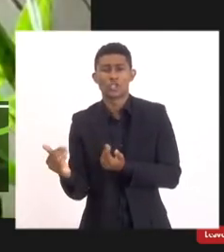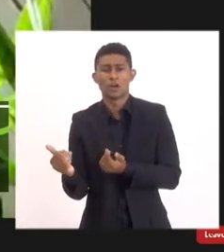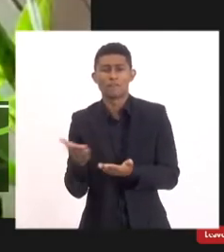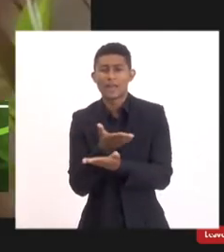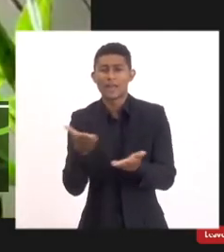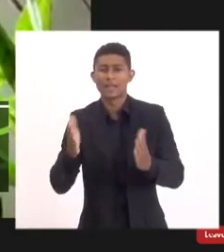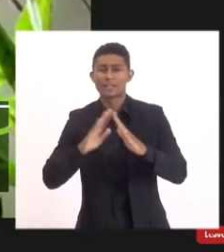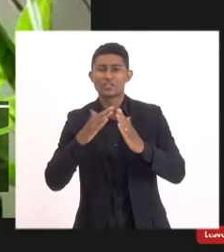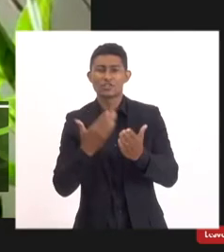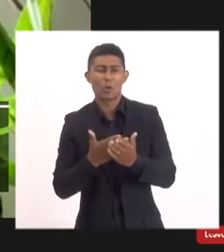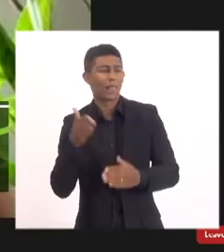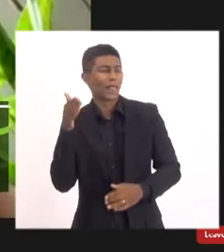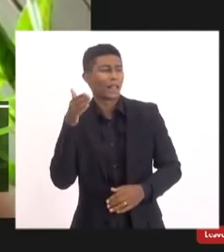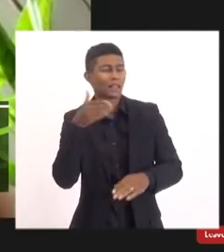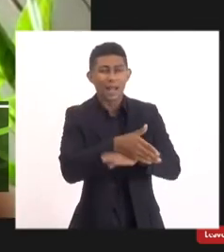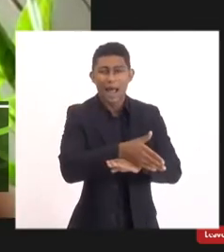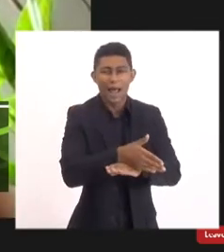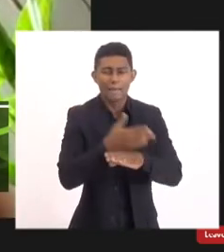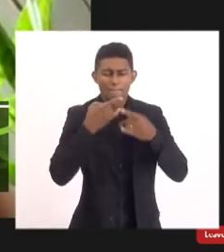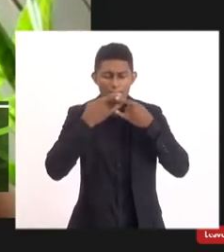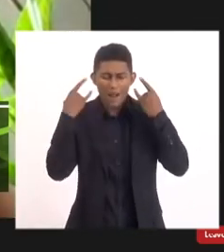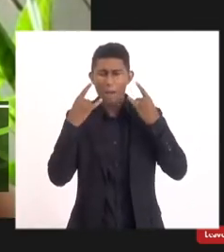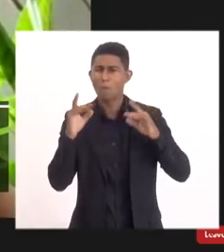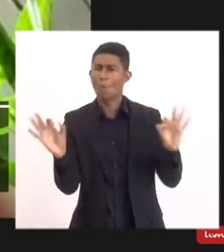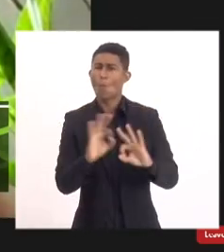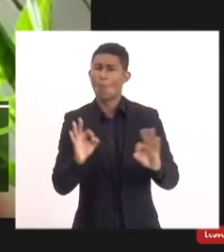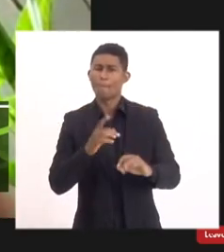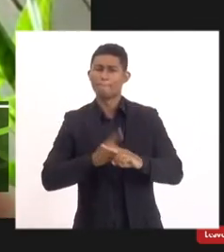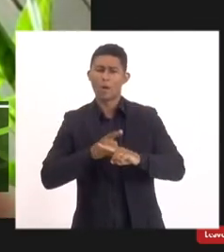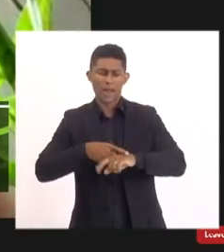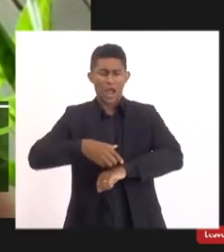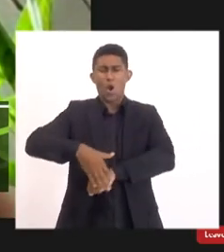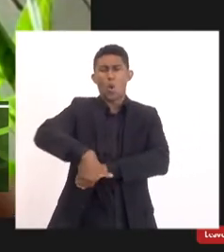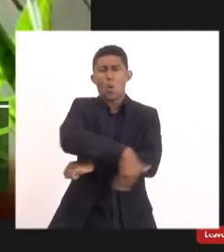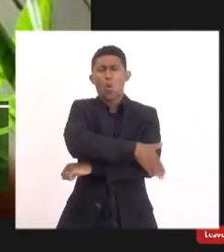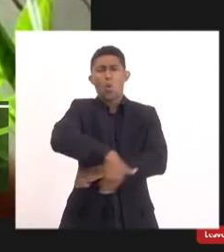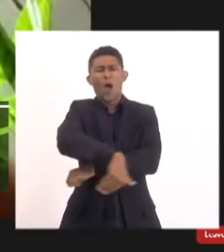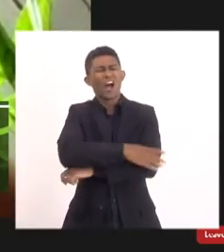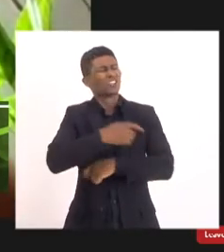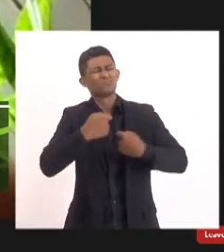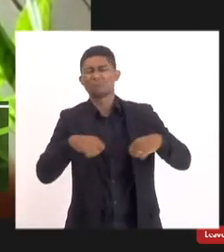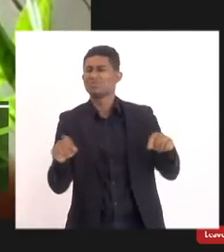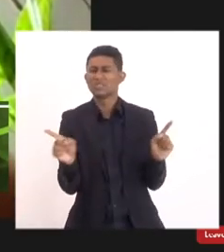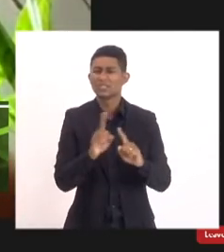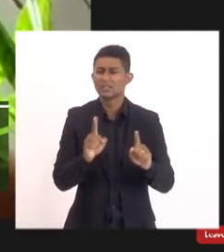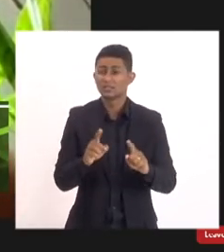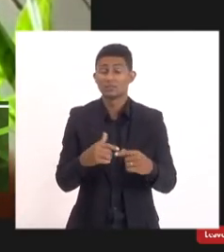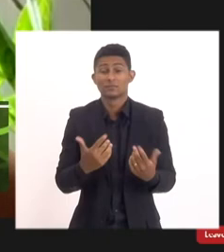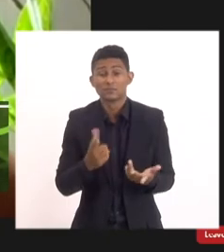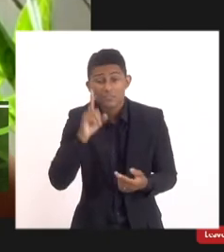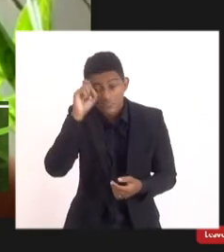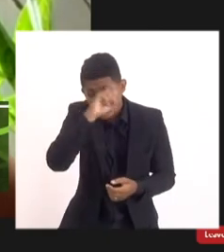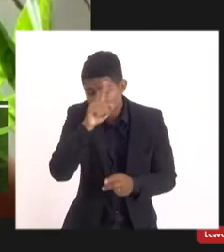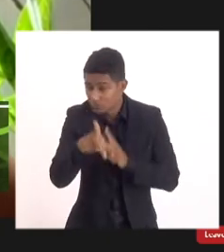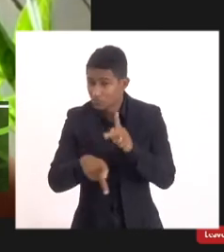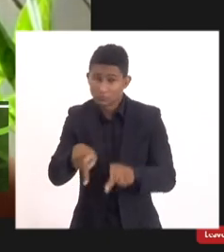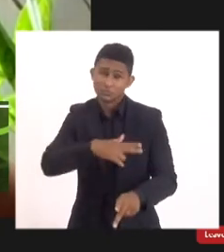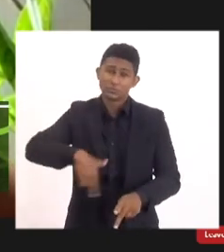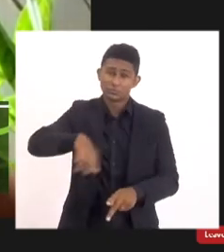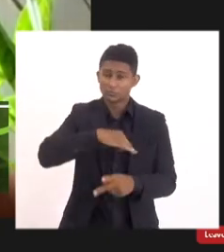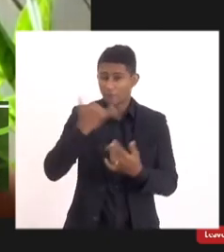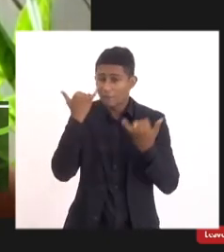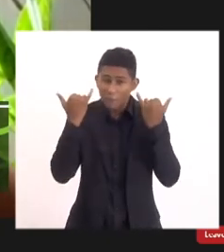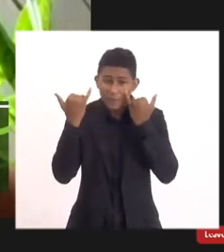precisa. Então, está difícil educar, né, a população ainda,